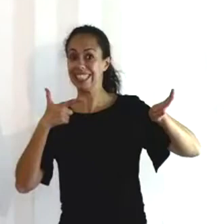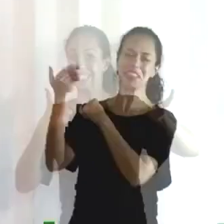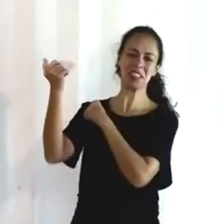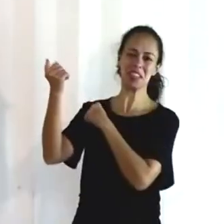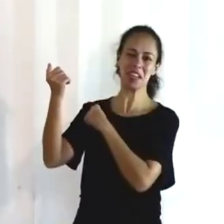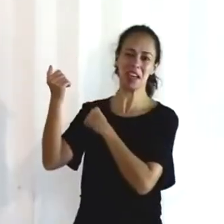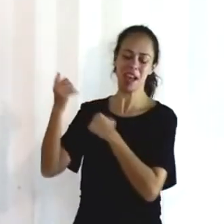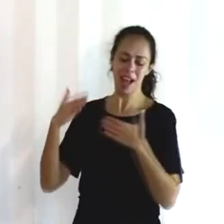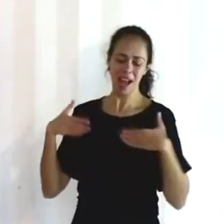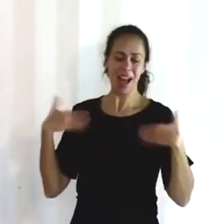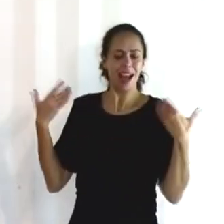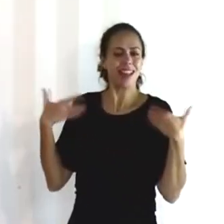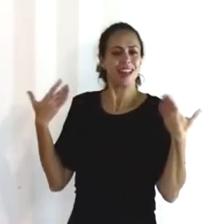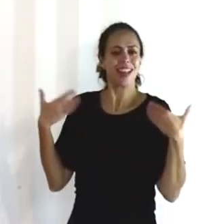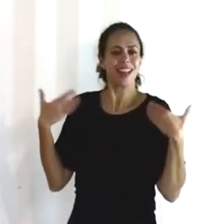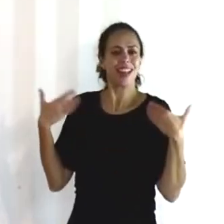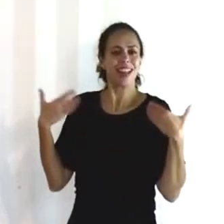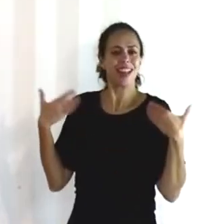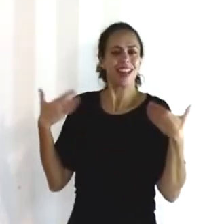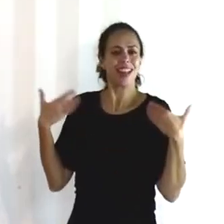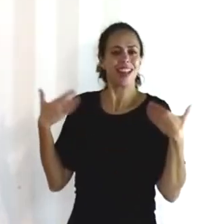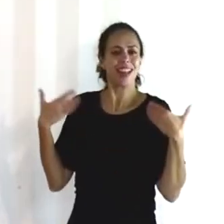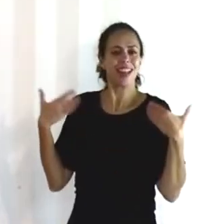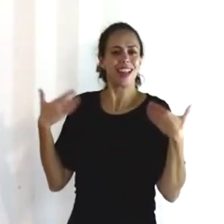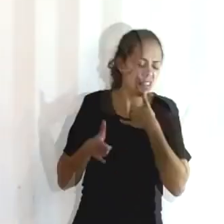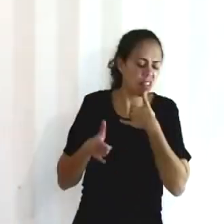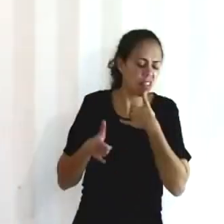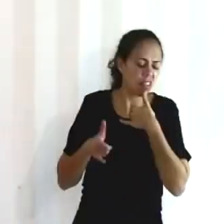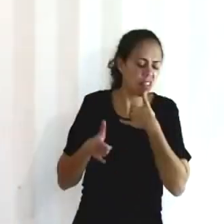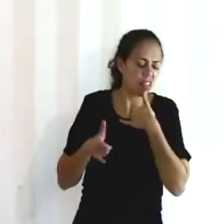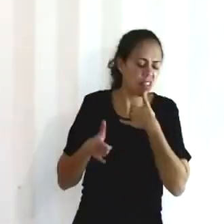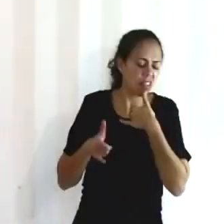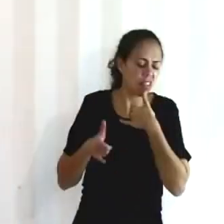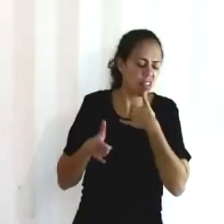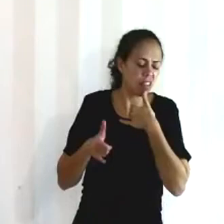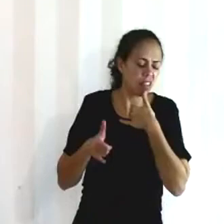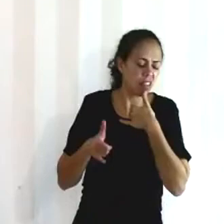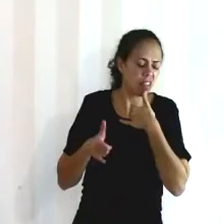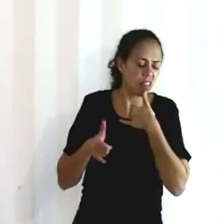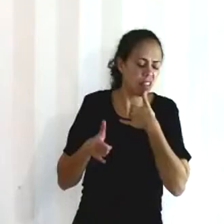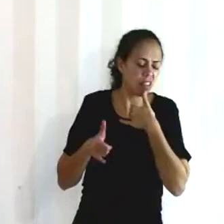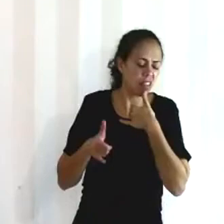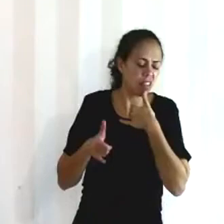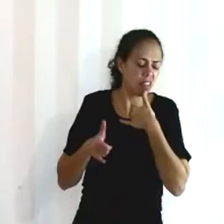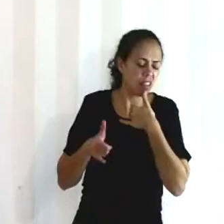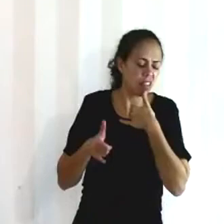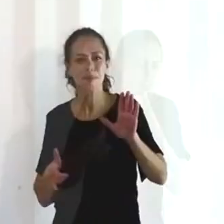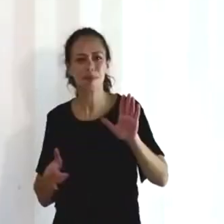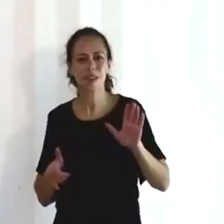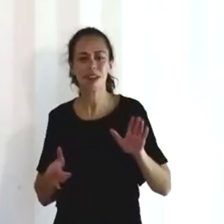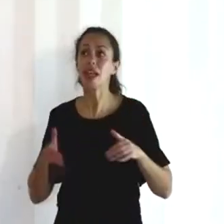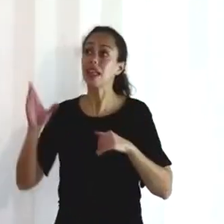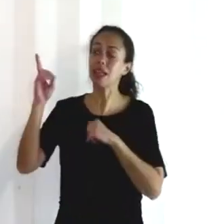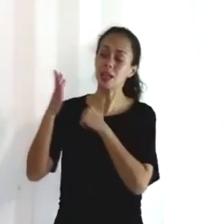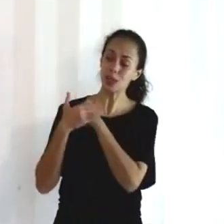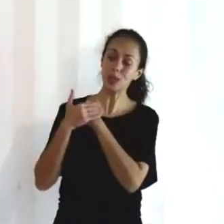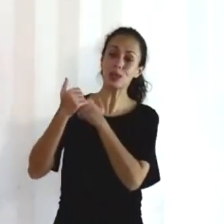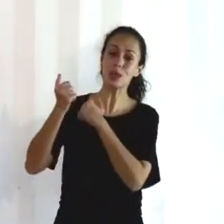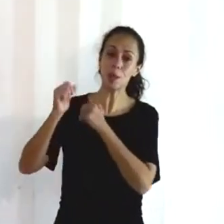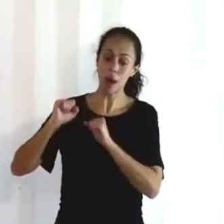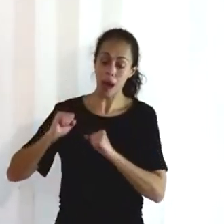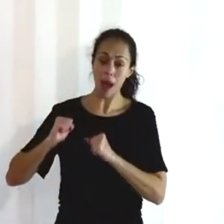no coração. Nós não fomos chamados para o juízo terreno das pessoas. Nós não fomos chamados para que as pessoas, se